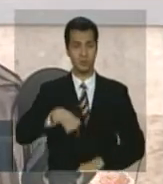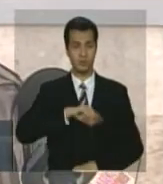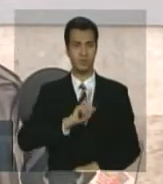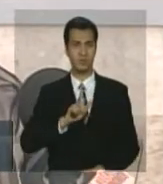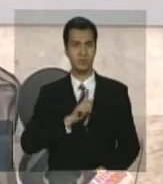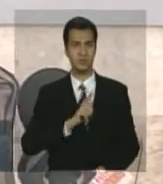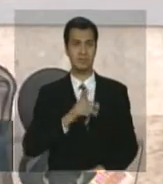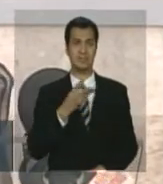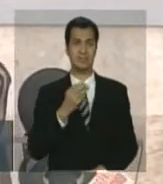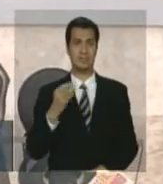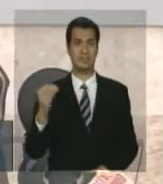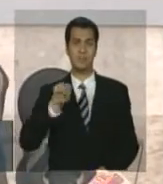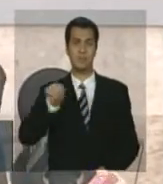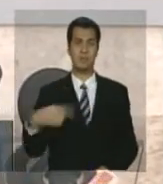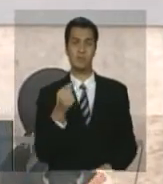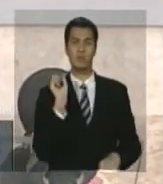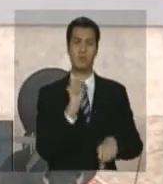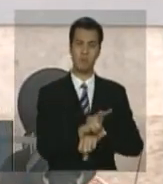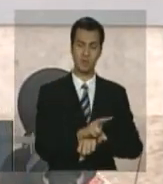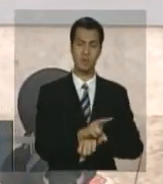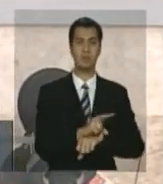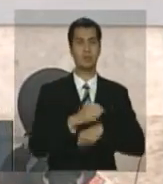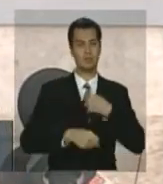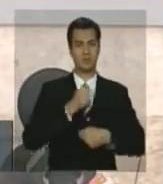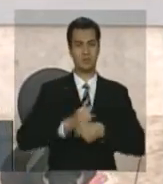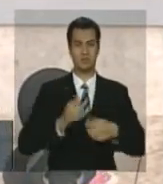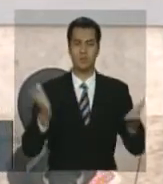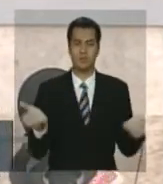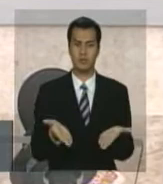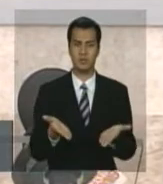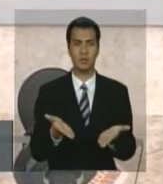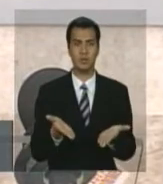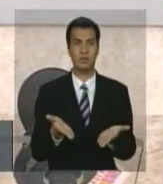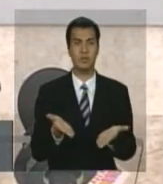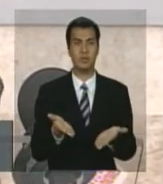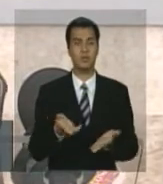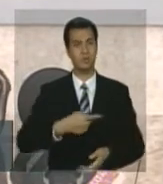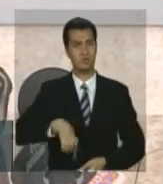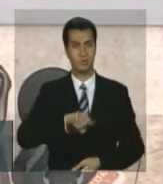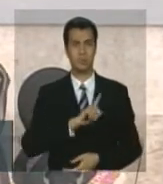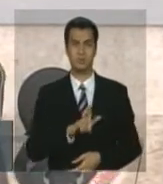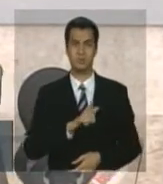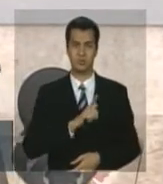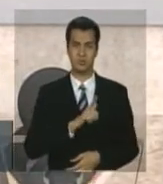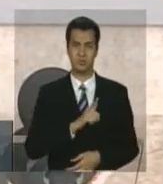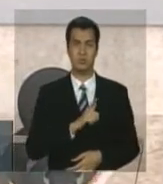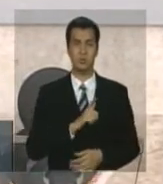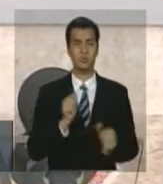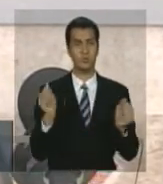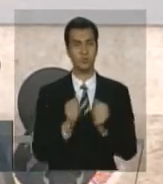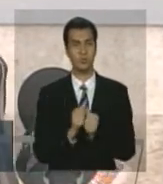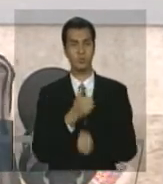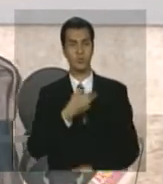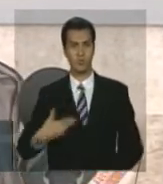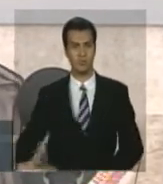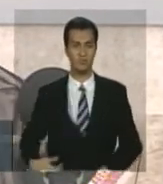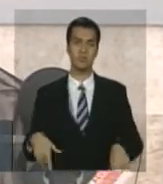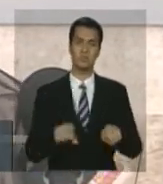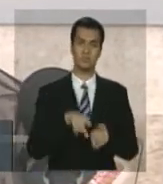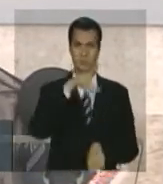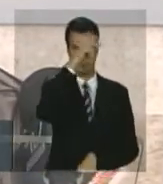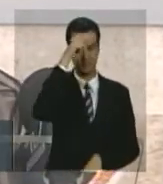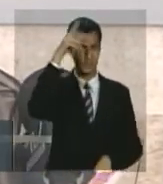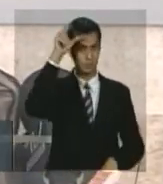vagas oferecidas esse ano num trabalho conjunto com governos estaduais e municipais.